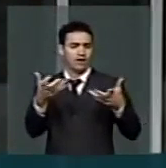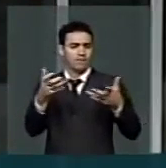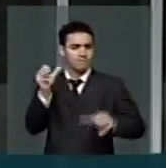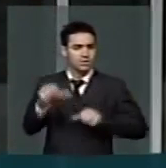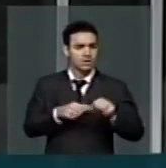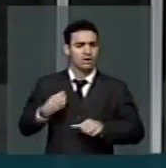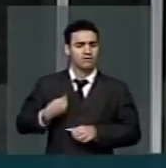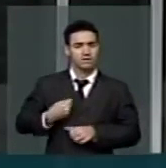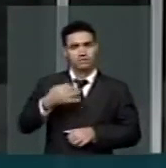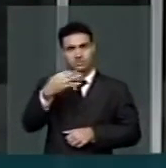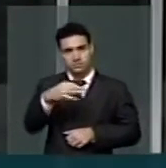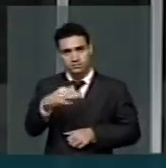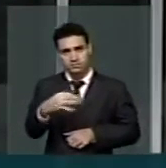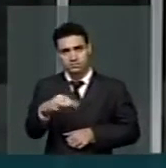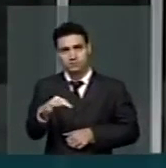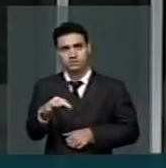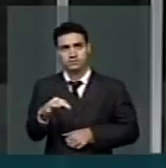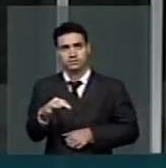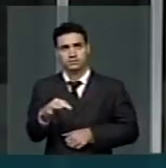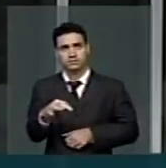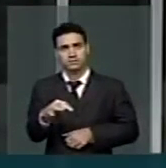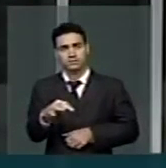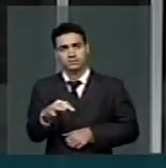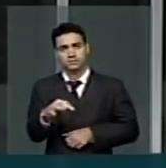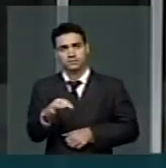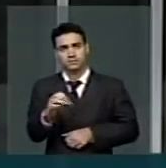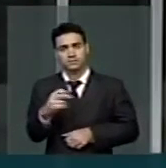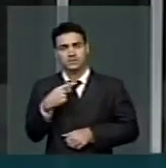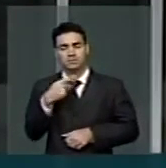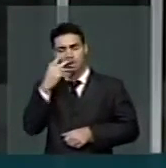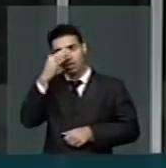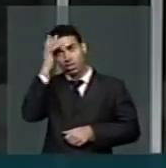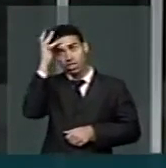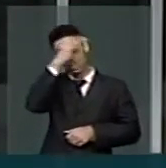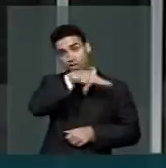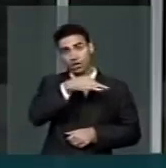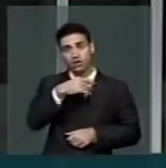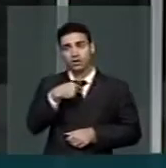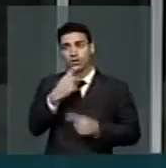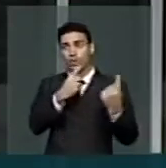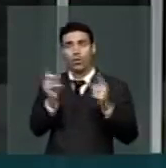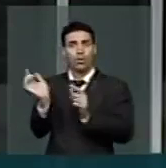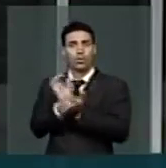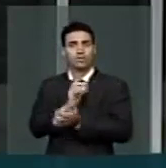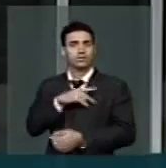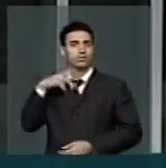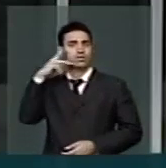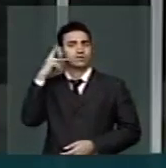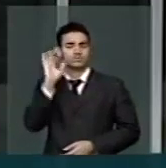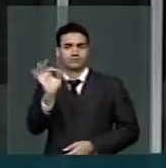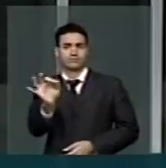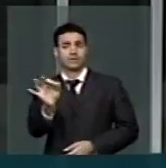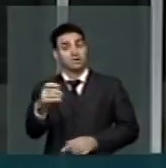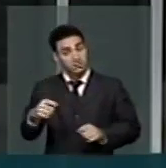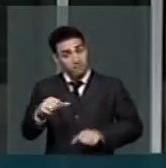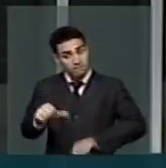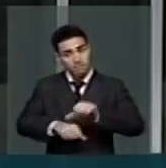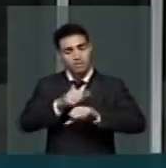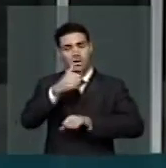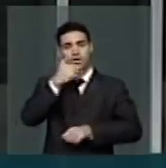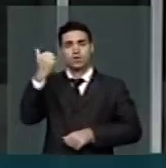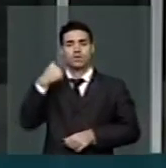tenham passado ao largo ou contra a política. É preciso melhorar a